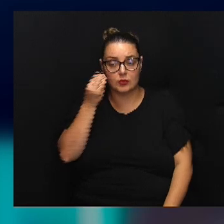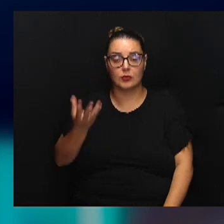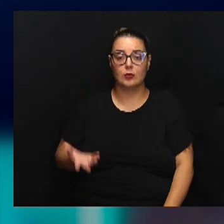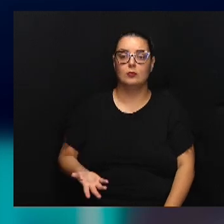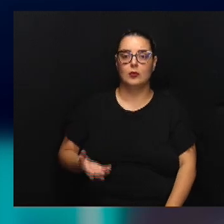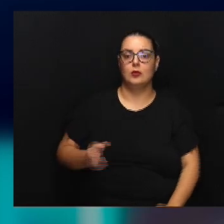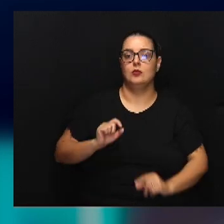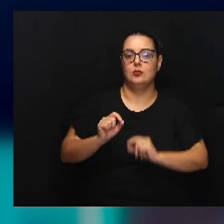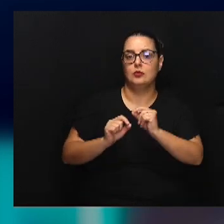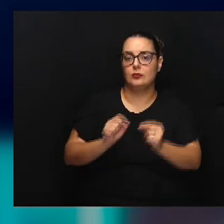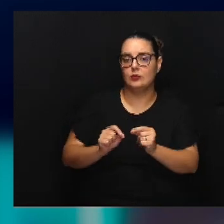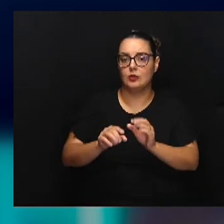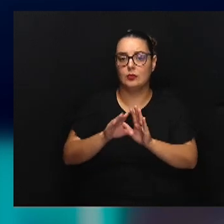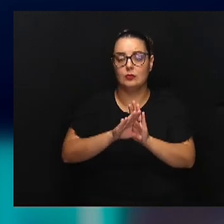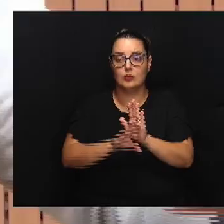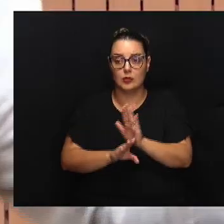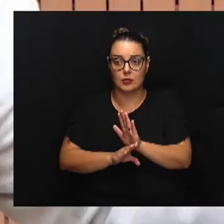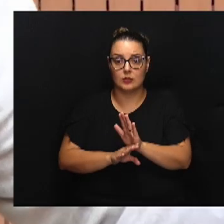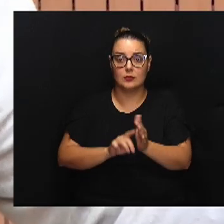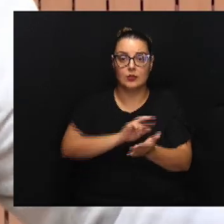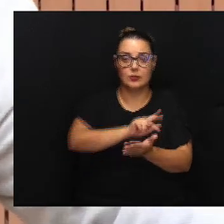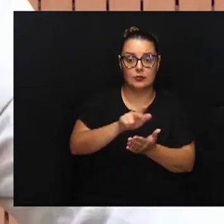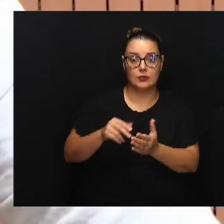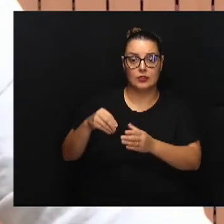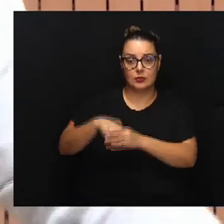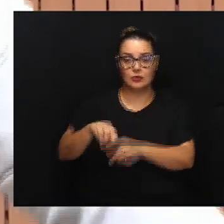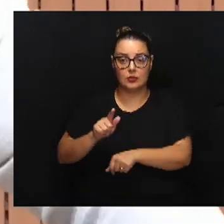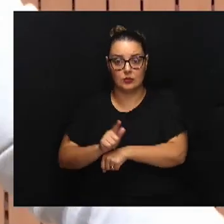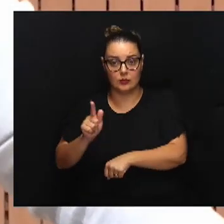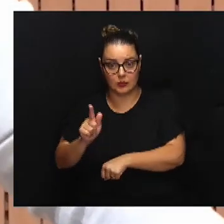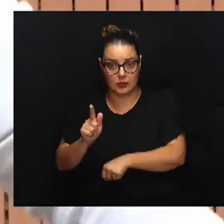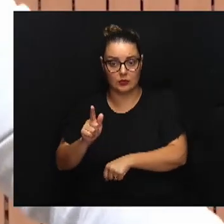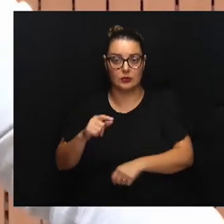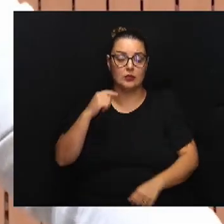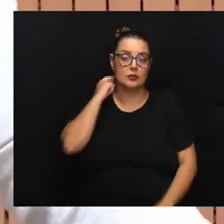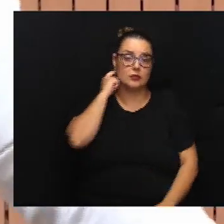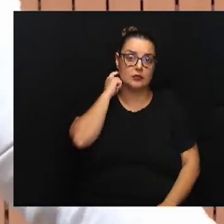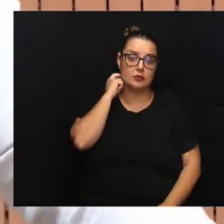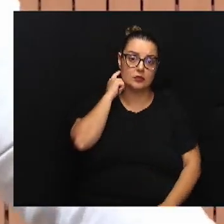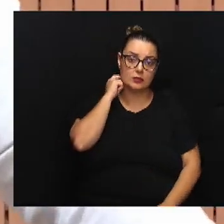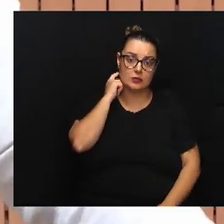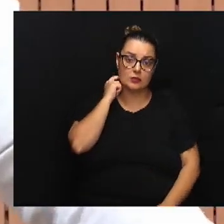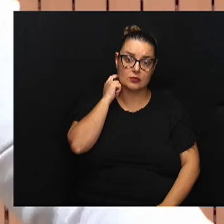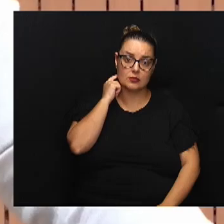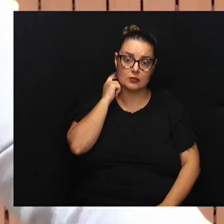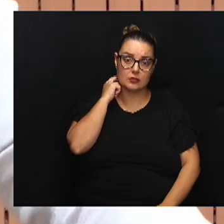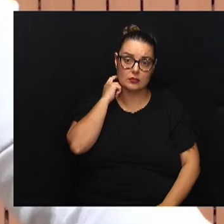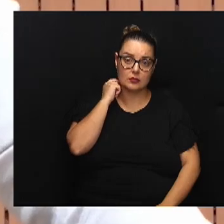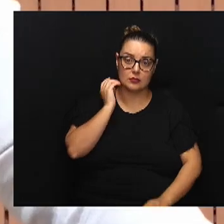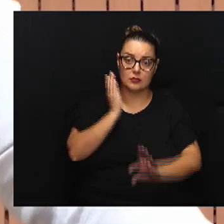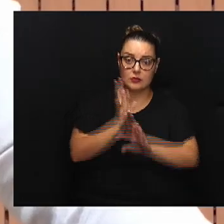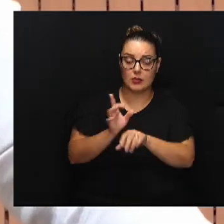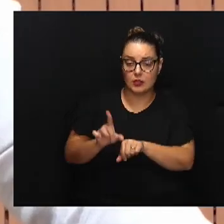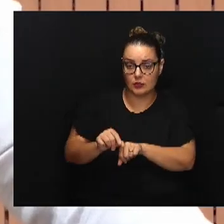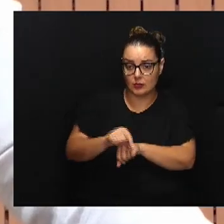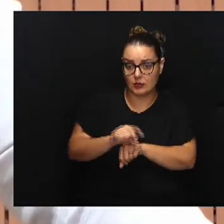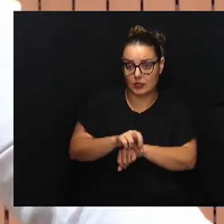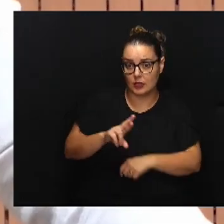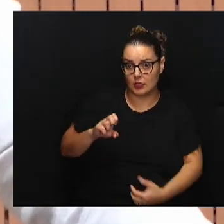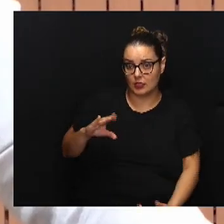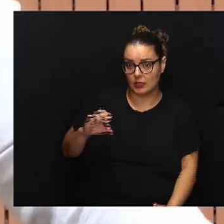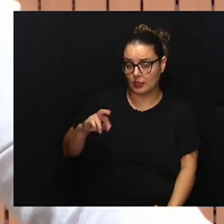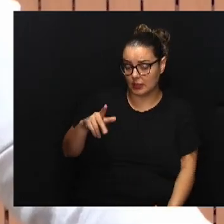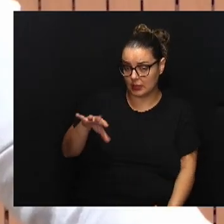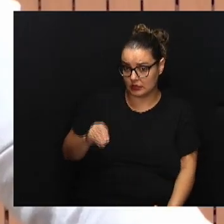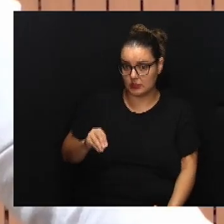programa de diversidade na universidade, encontrados fundamentos para a recriação, né, os argumentos tanto técnicos